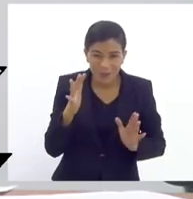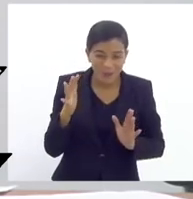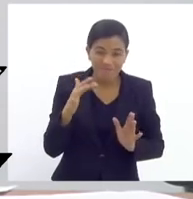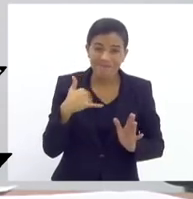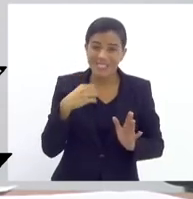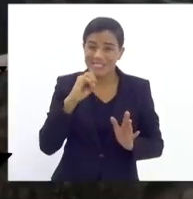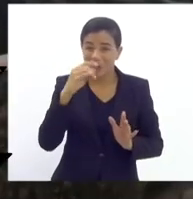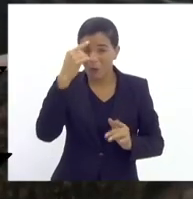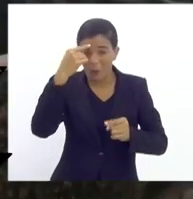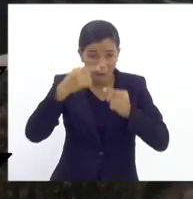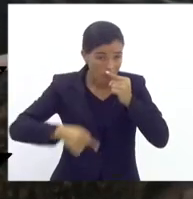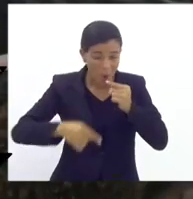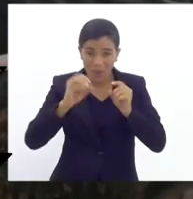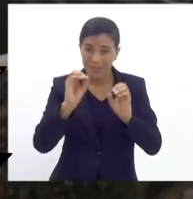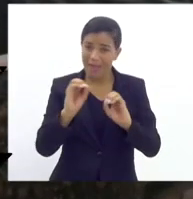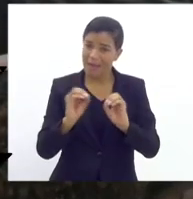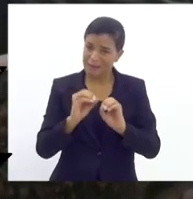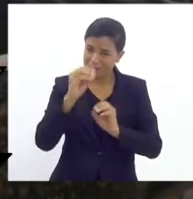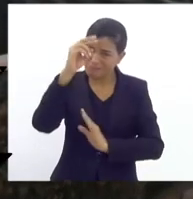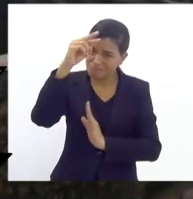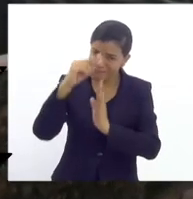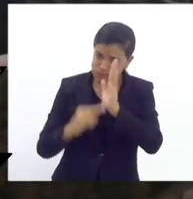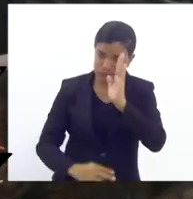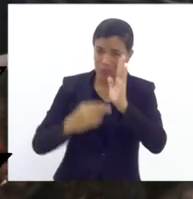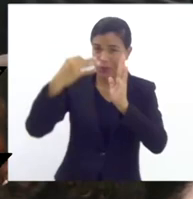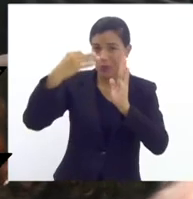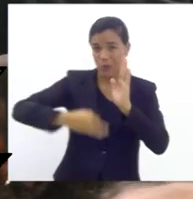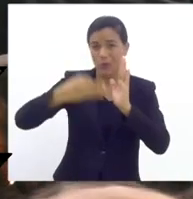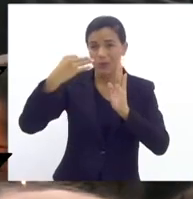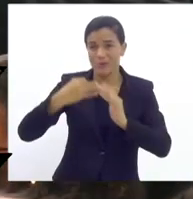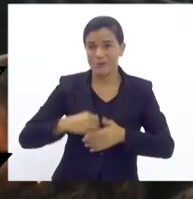perdi nada que acho que foram todos